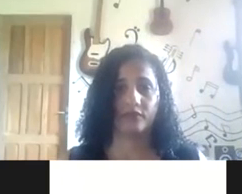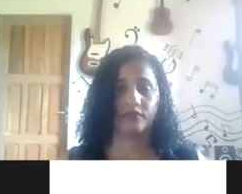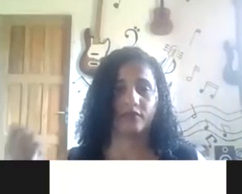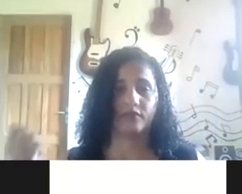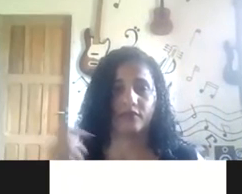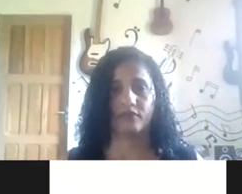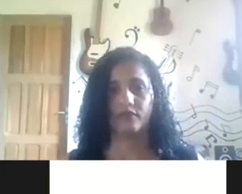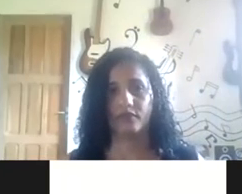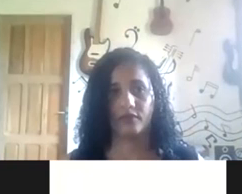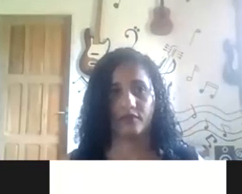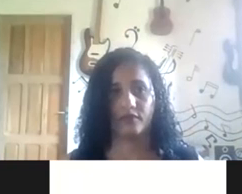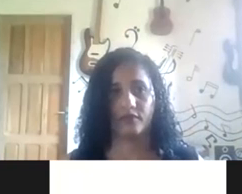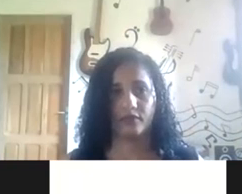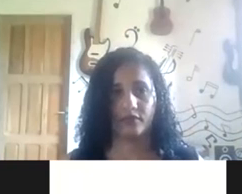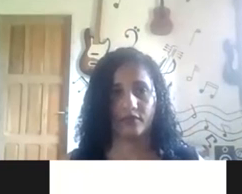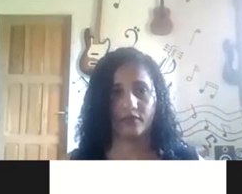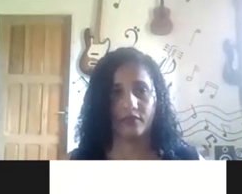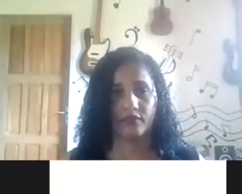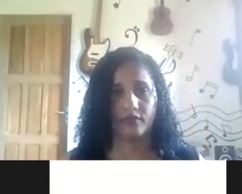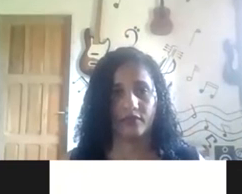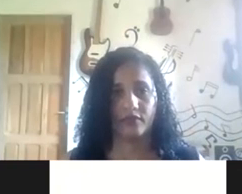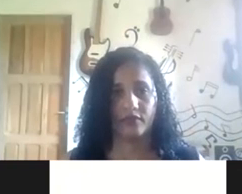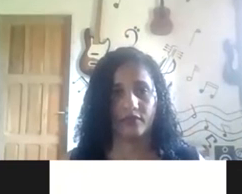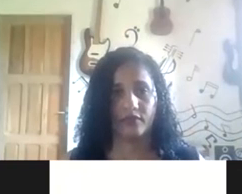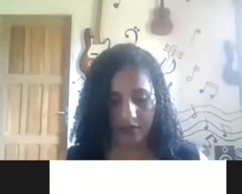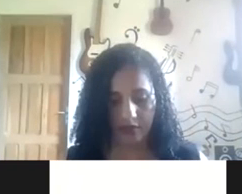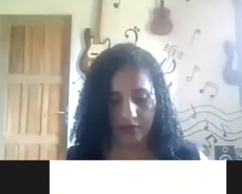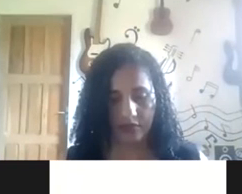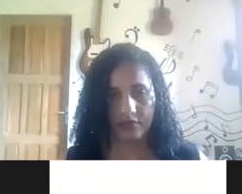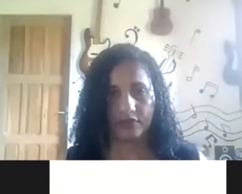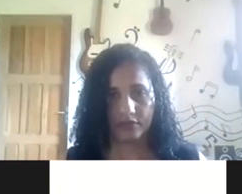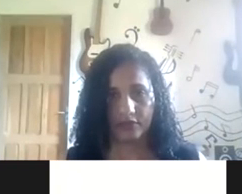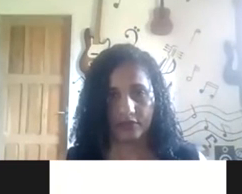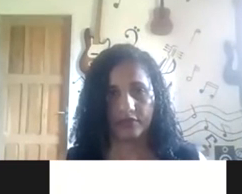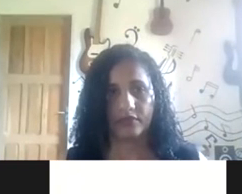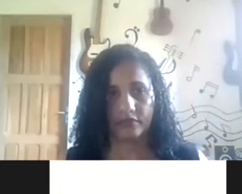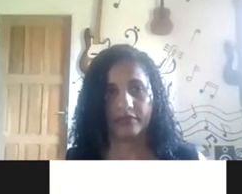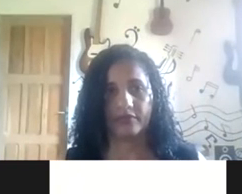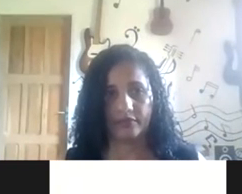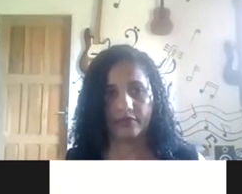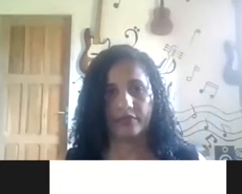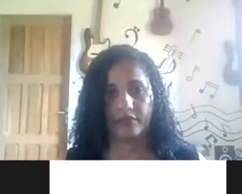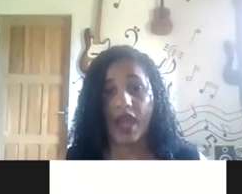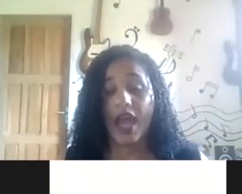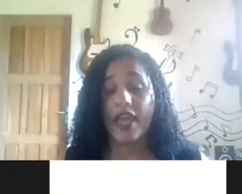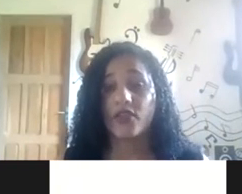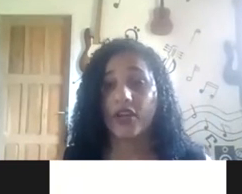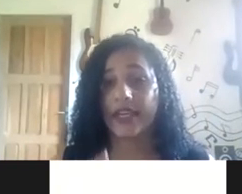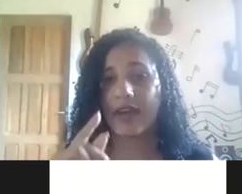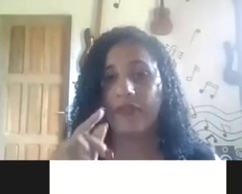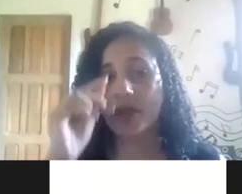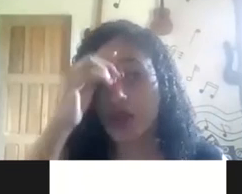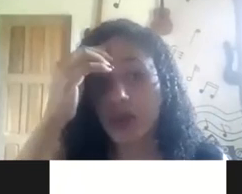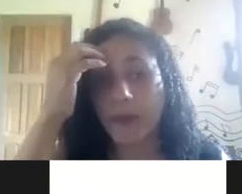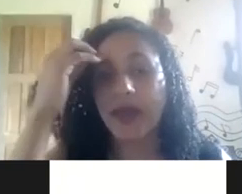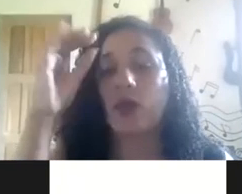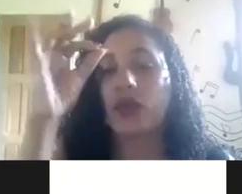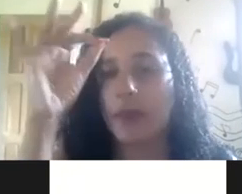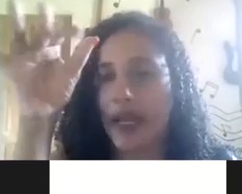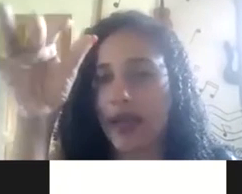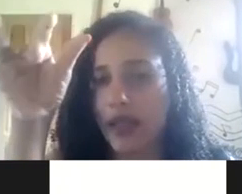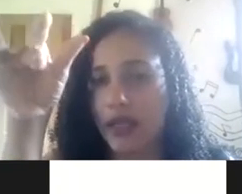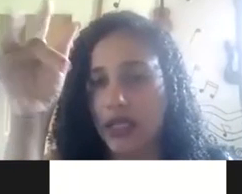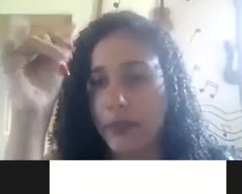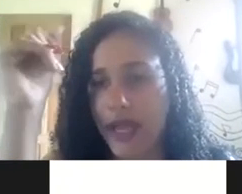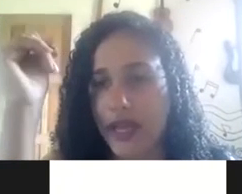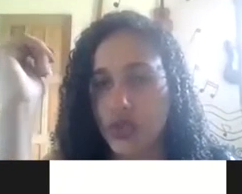dizer que tem um acordo antes, né? Da mediação não, foi tem bom, uma... foi bom. Mas eu queria fazer uma última pergunta